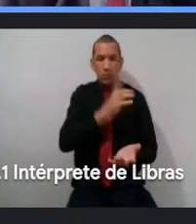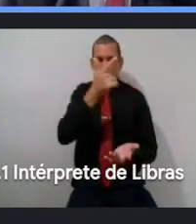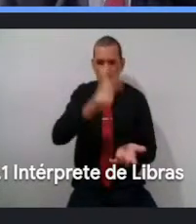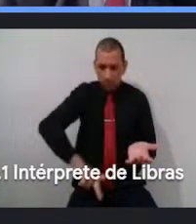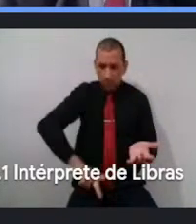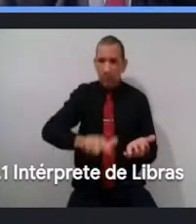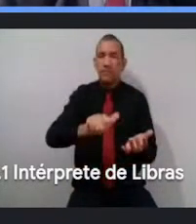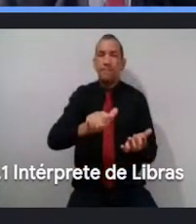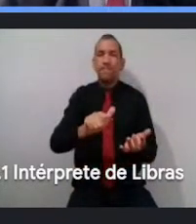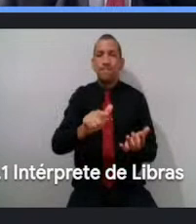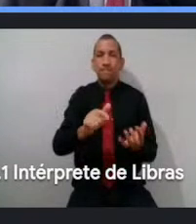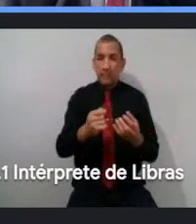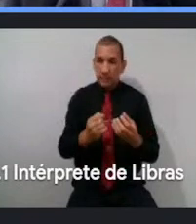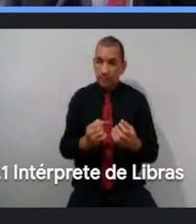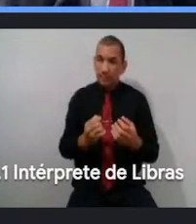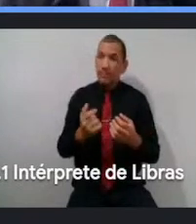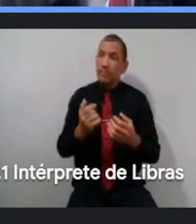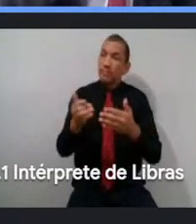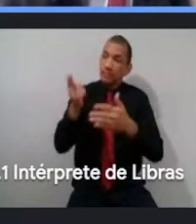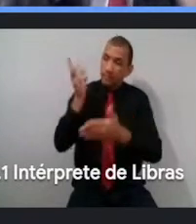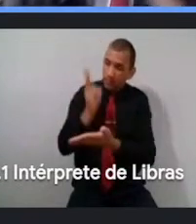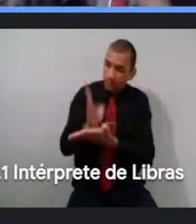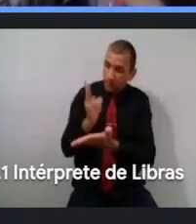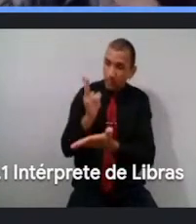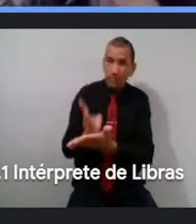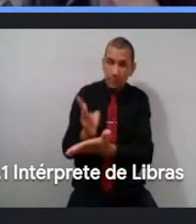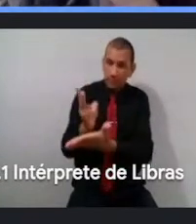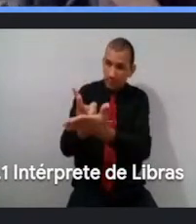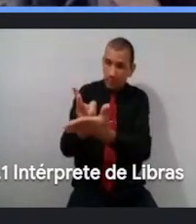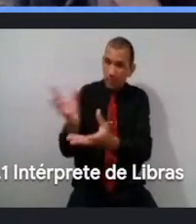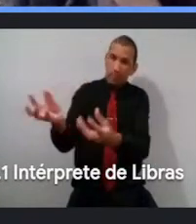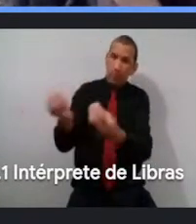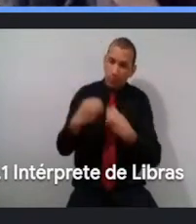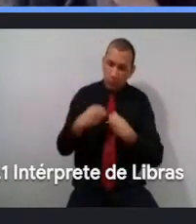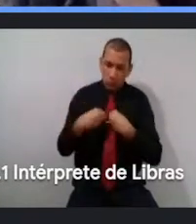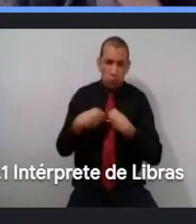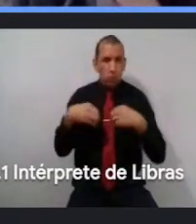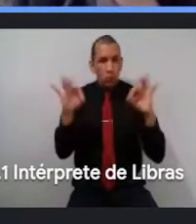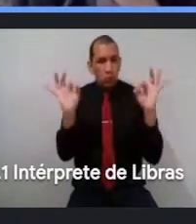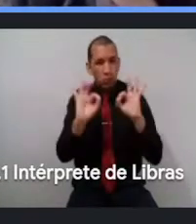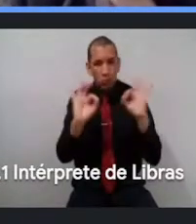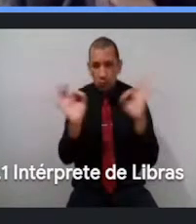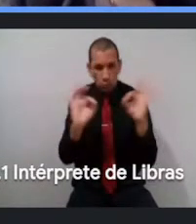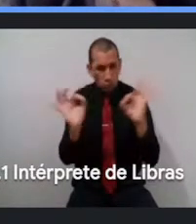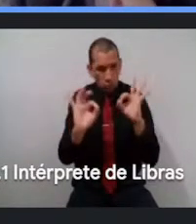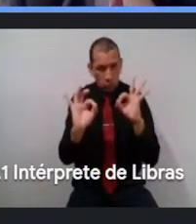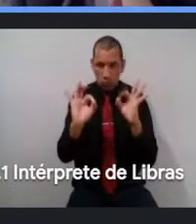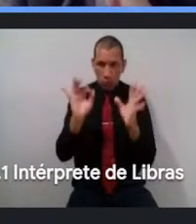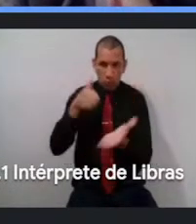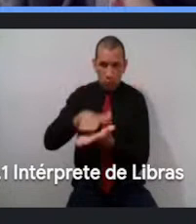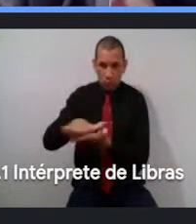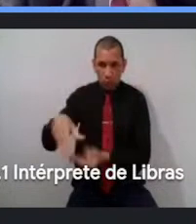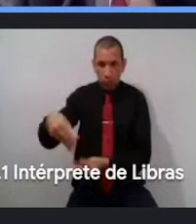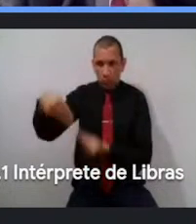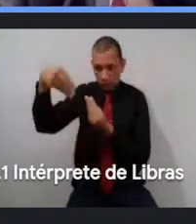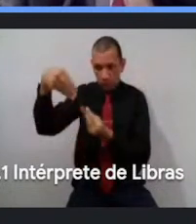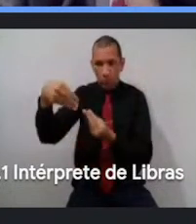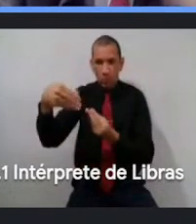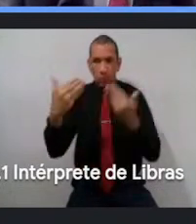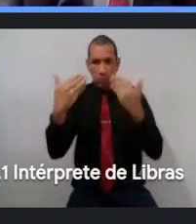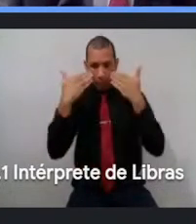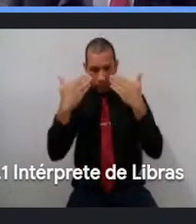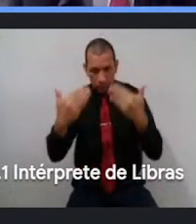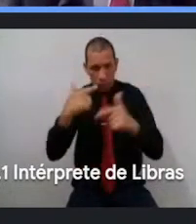novamente internet persistindo a o não recebimento da mídia eletrônica e prestação de contas